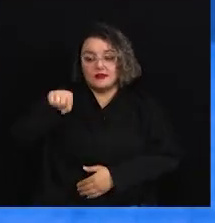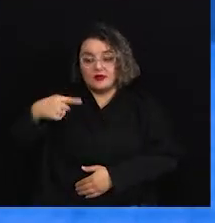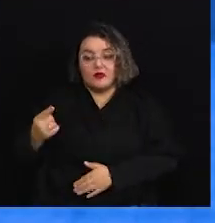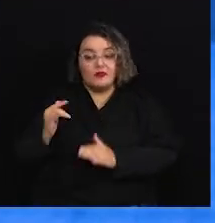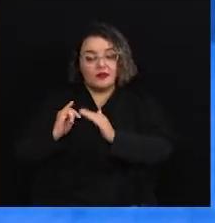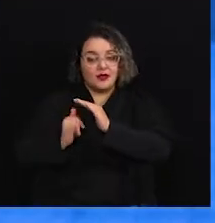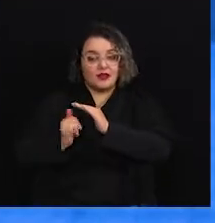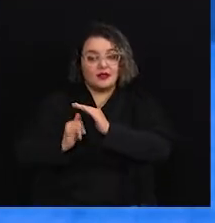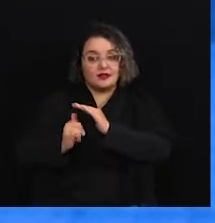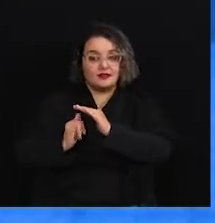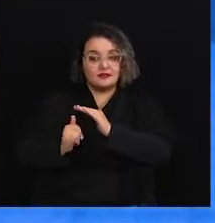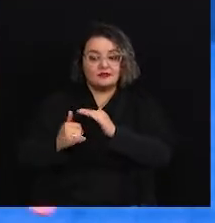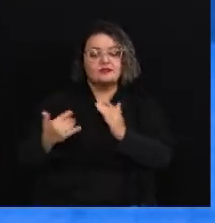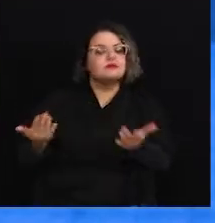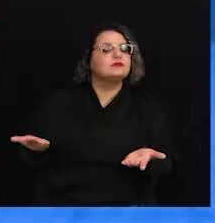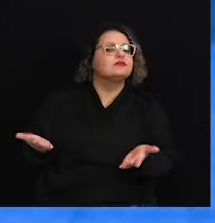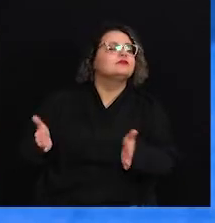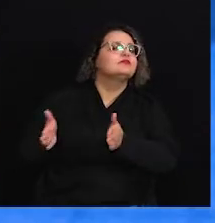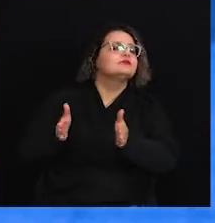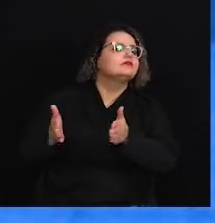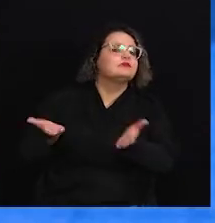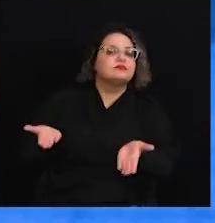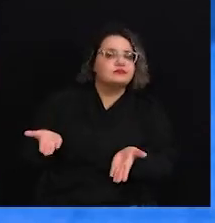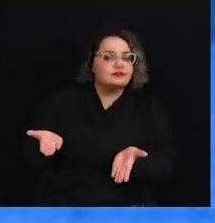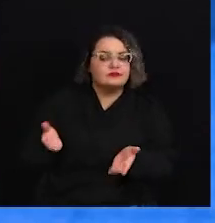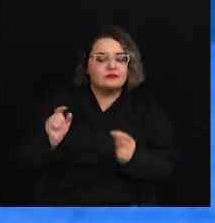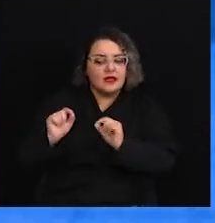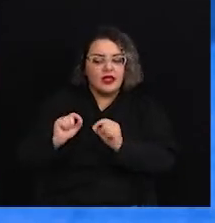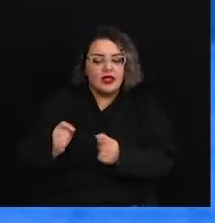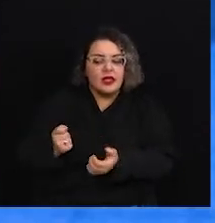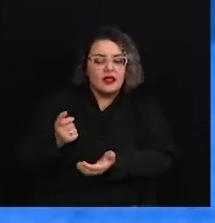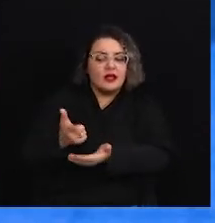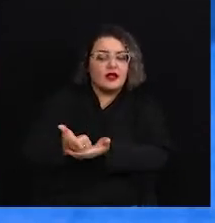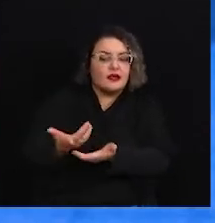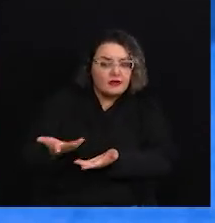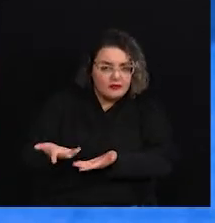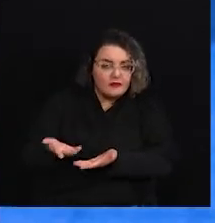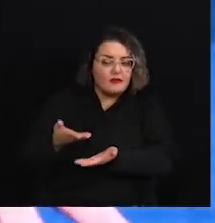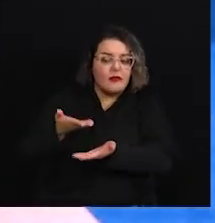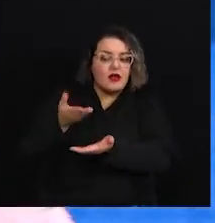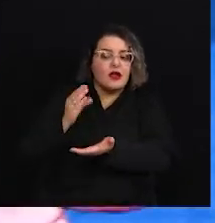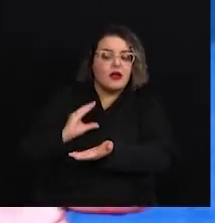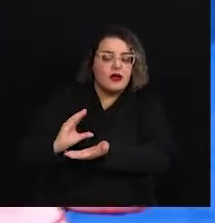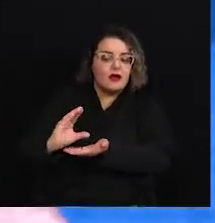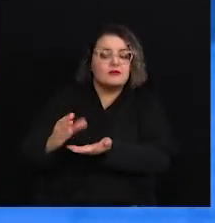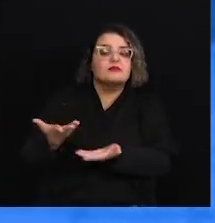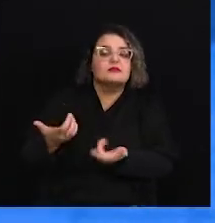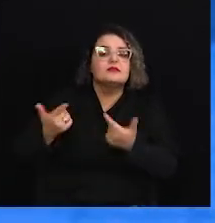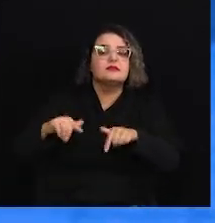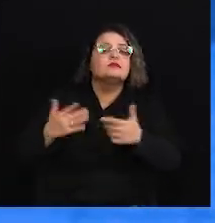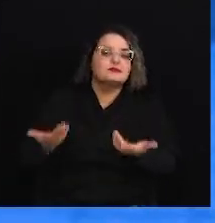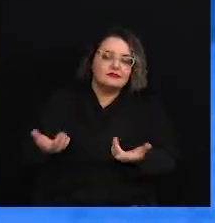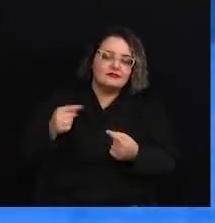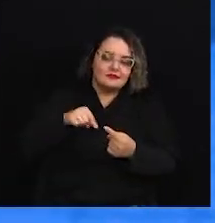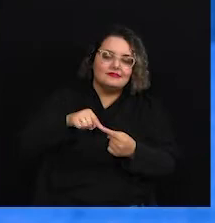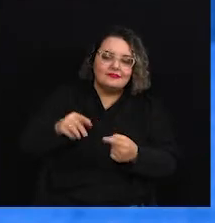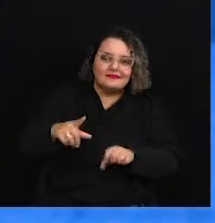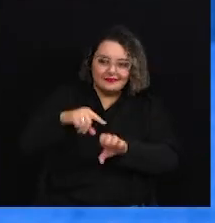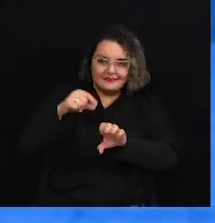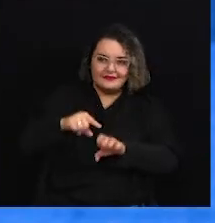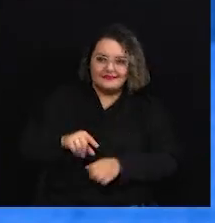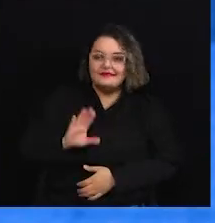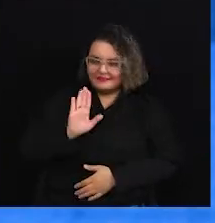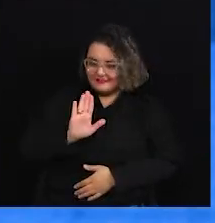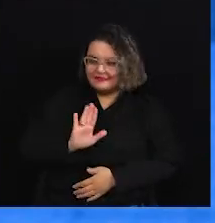até uma startup. Será em que fase ela está? Será quem investiu? Para onde ela vai? Daqui a pouquinho no